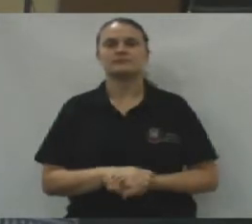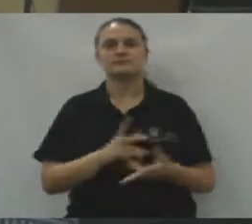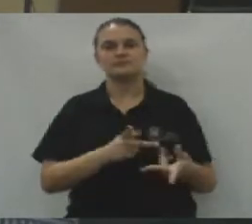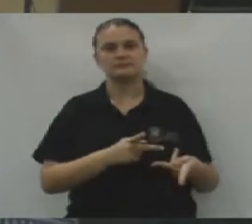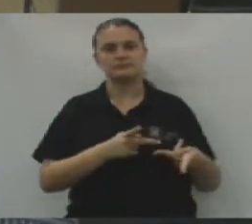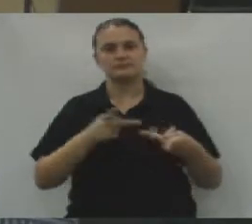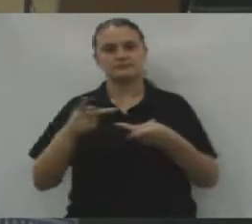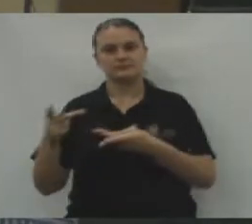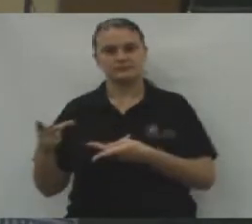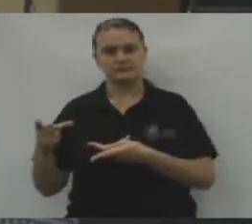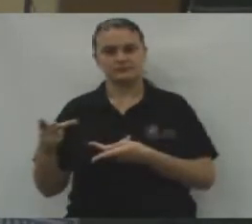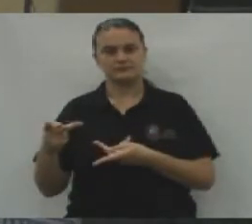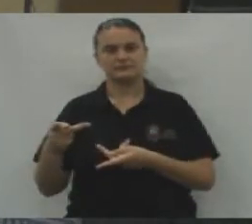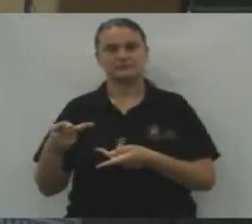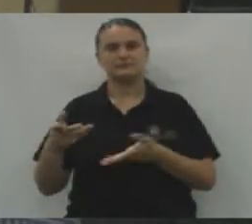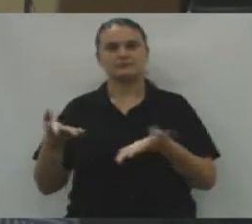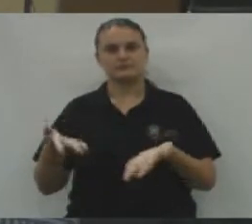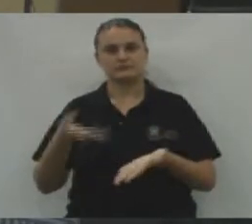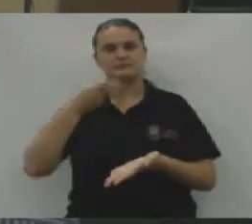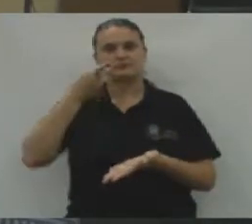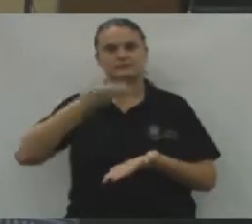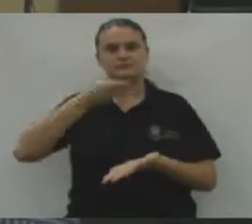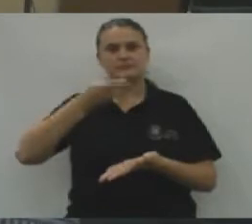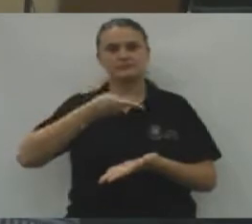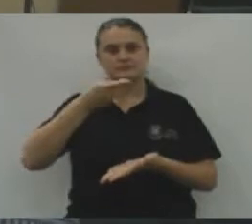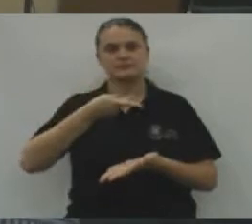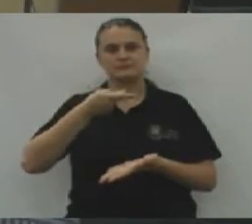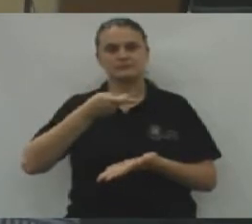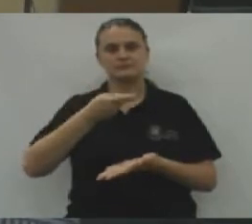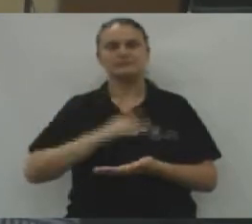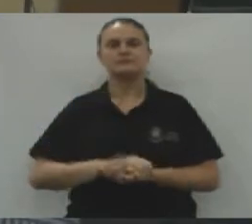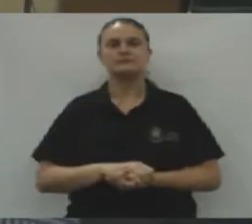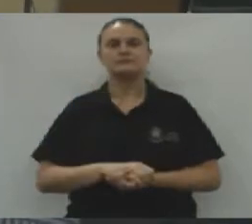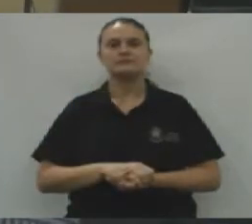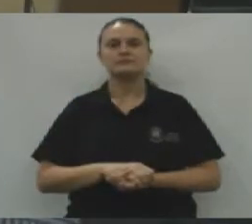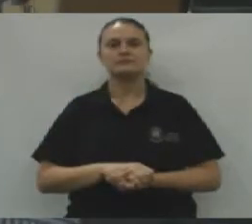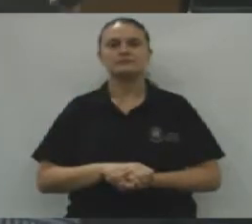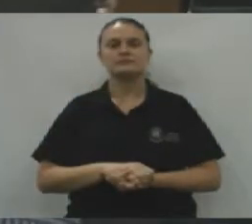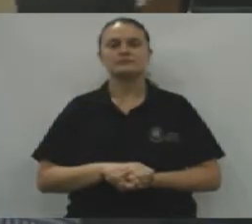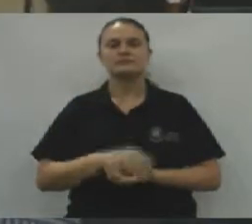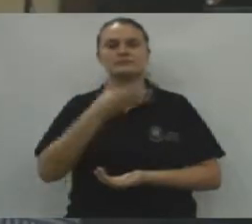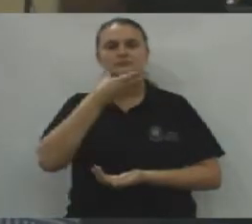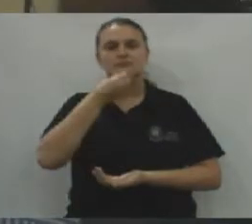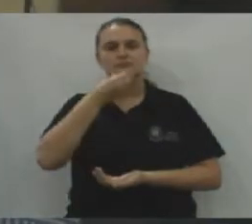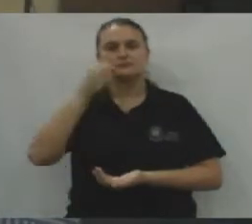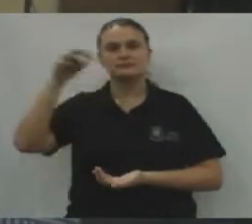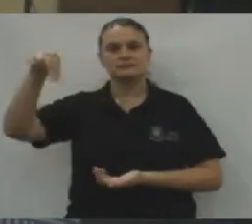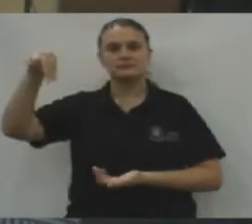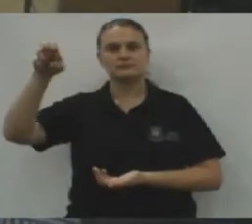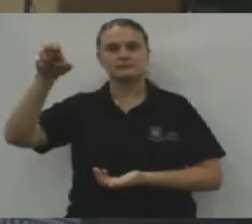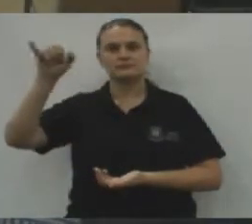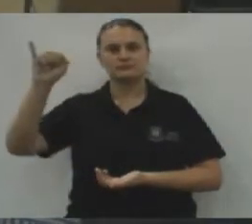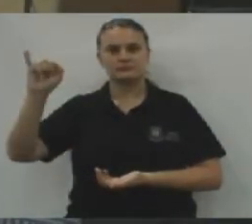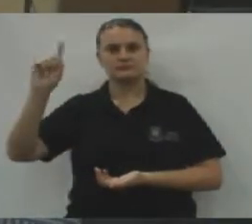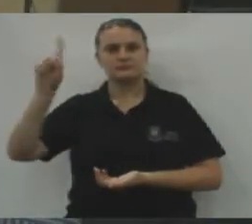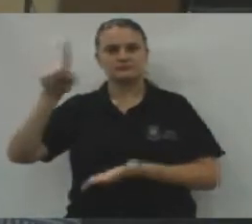Convidamos, então, para fazer o uso da palavra, o uso da tribuna desta casa, o senhor Ney Antônio